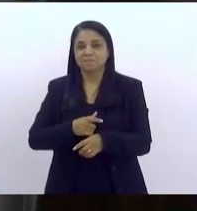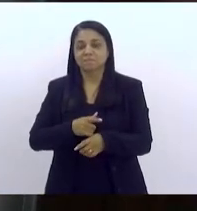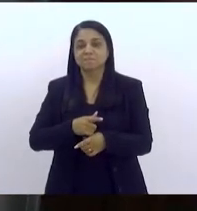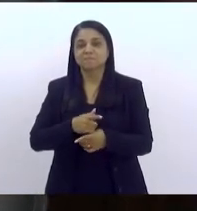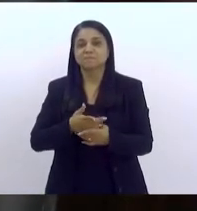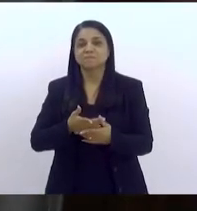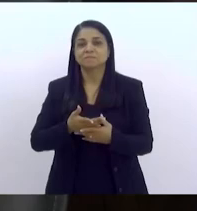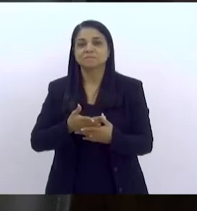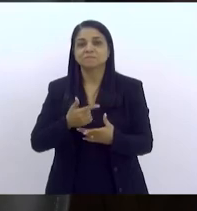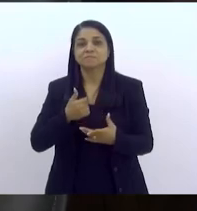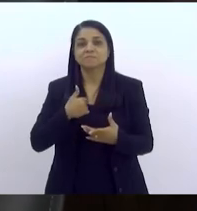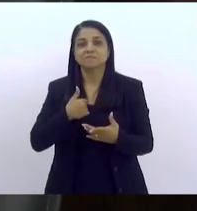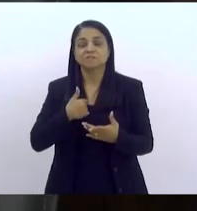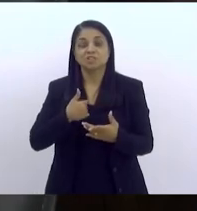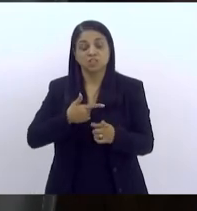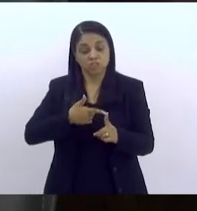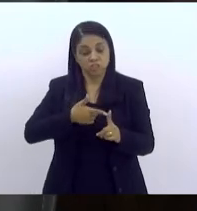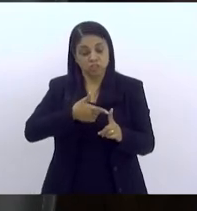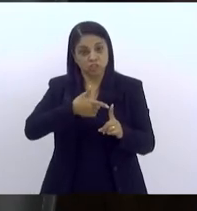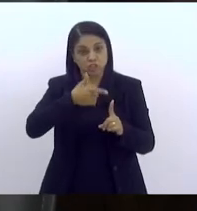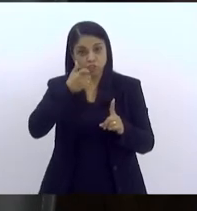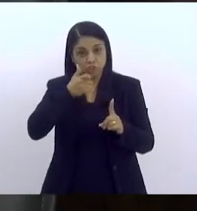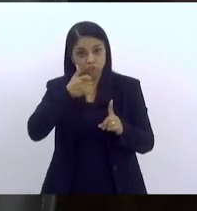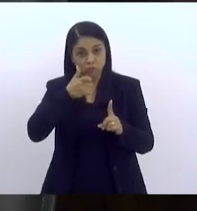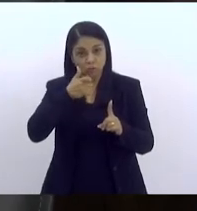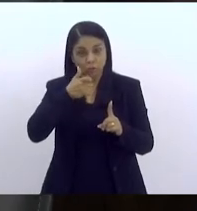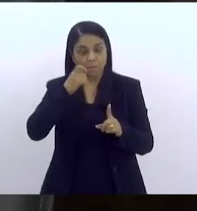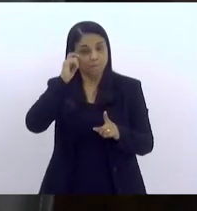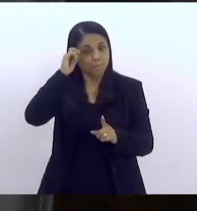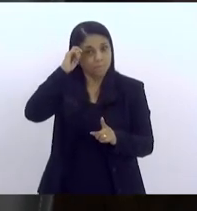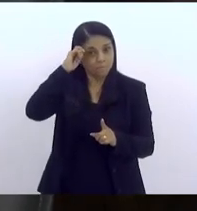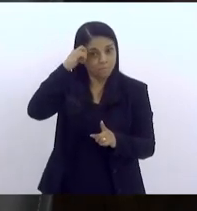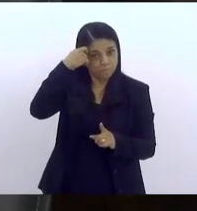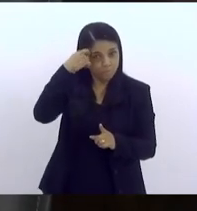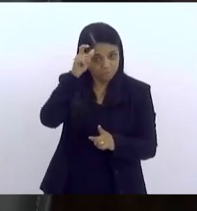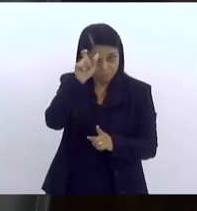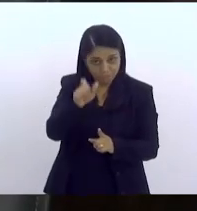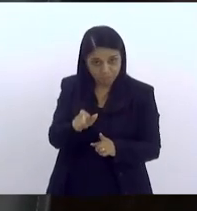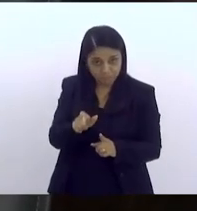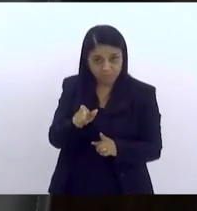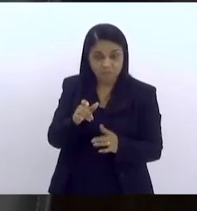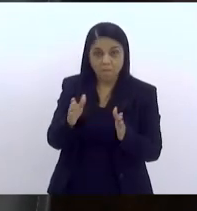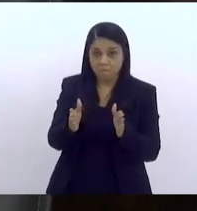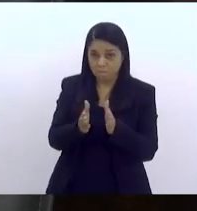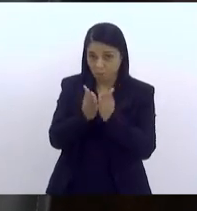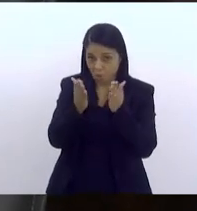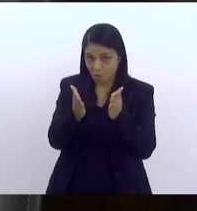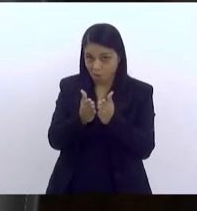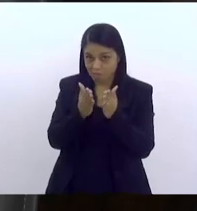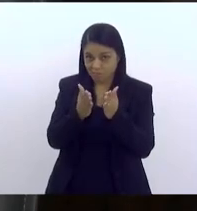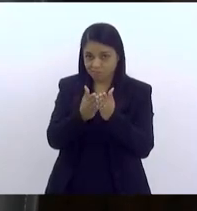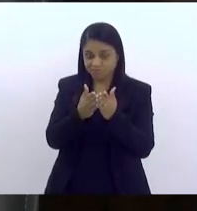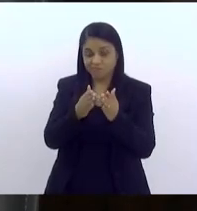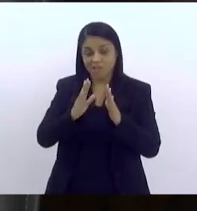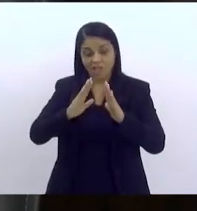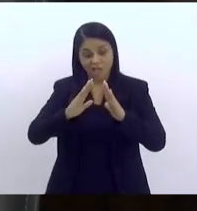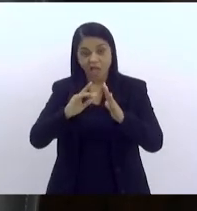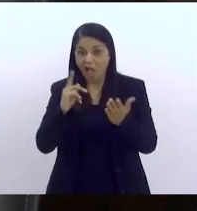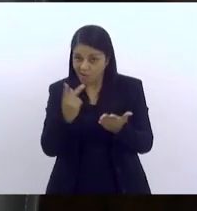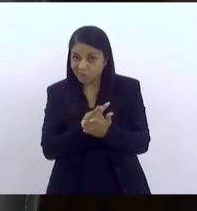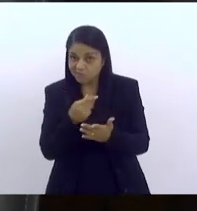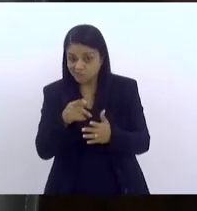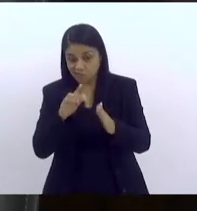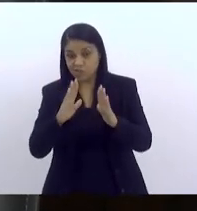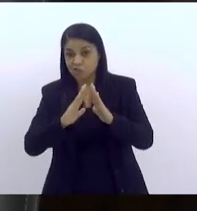falando sobre dar tiro em preto e pobre porque quando isso acontece as escolas fecham